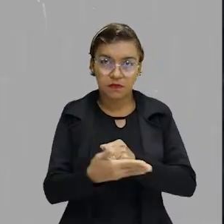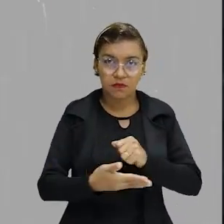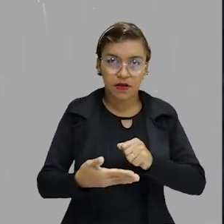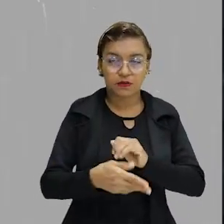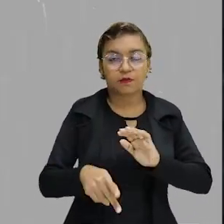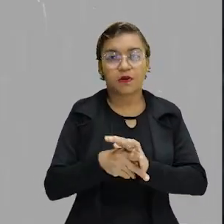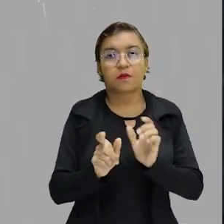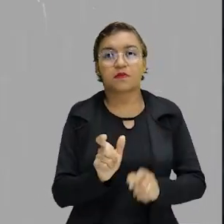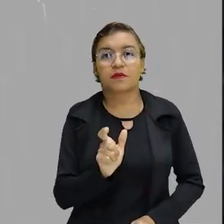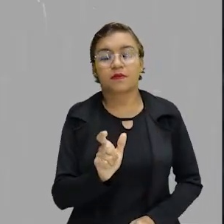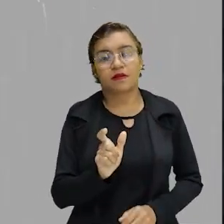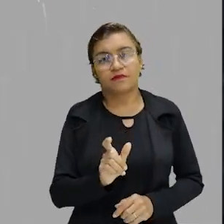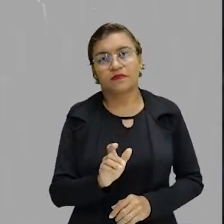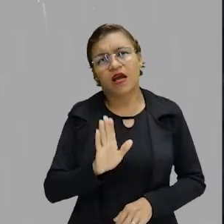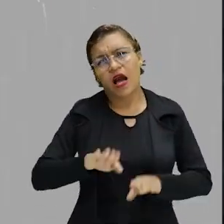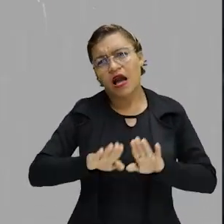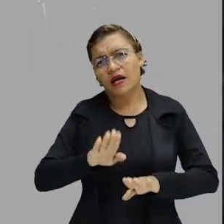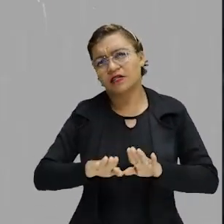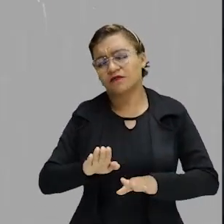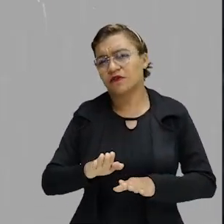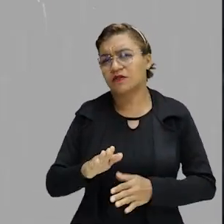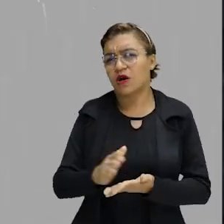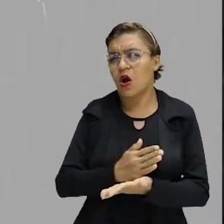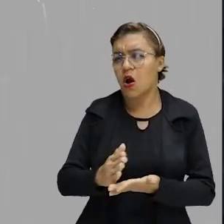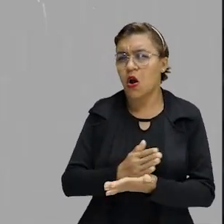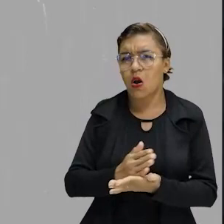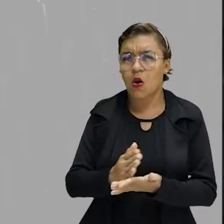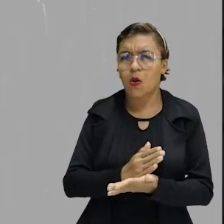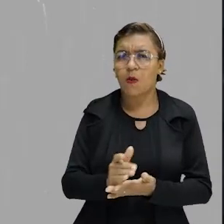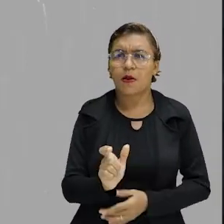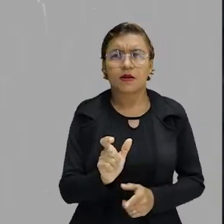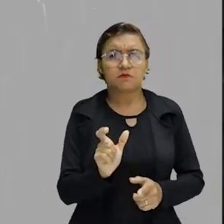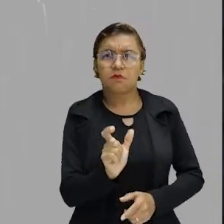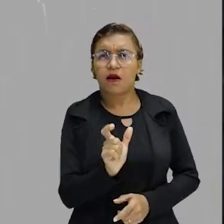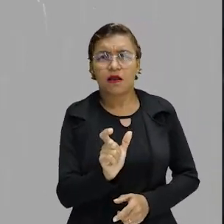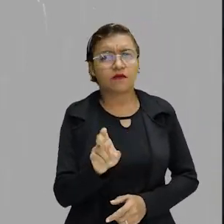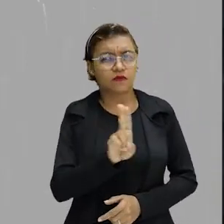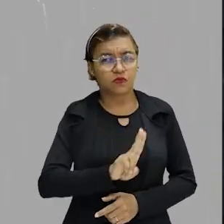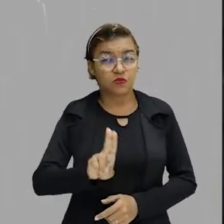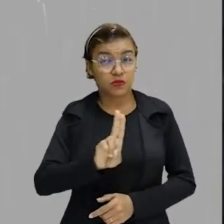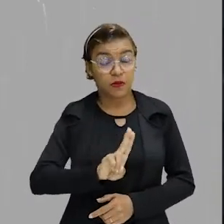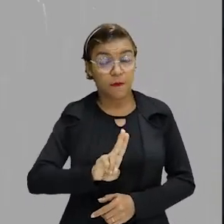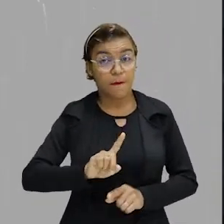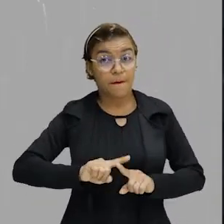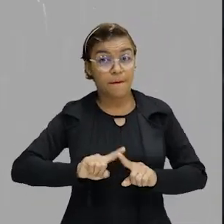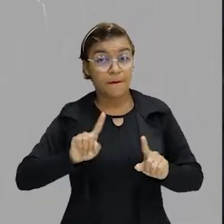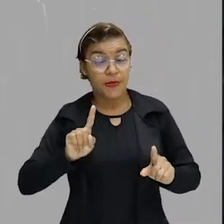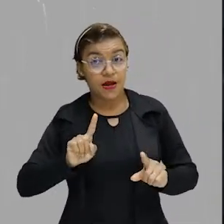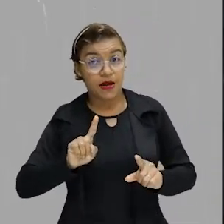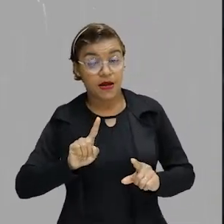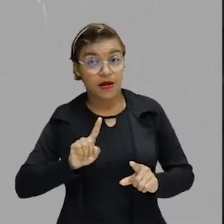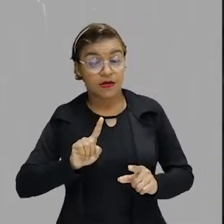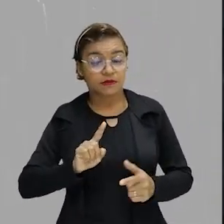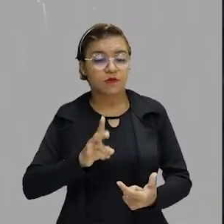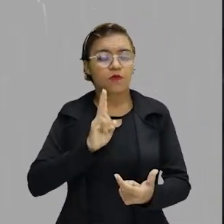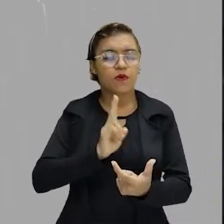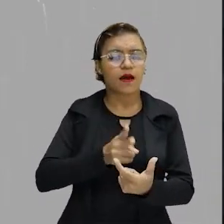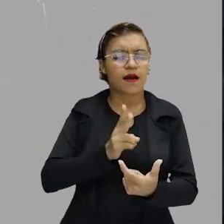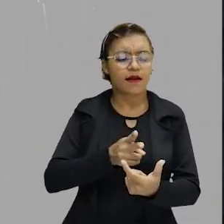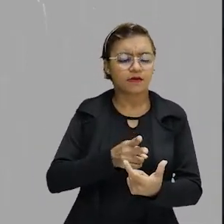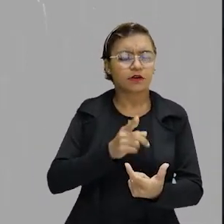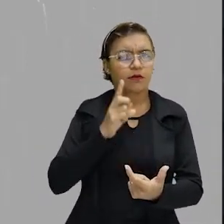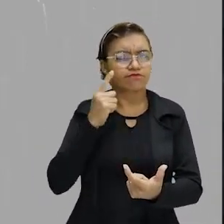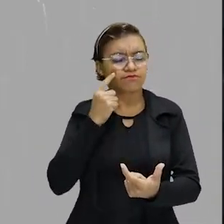vezes tem algumas palavras que a gente não utiliza muito, que não faz parte do nosso dia a dia, mas a gente pega ali o radical e através do radical a gente já consegue